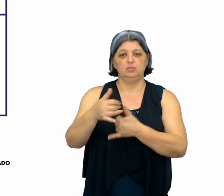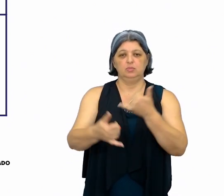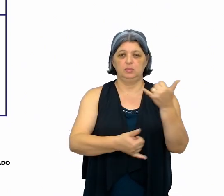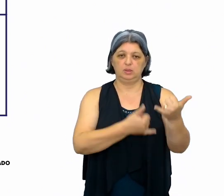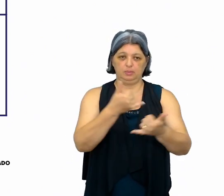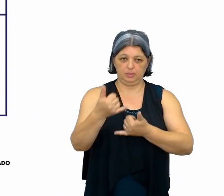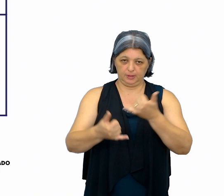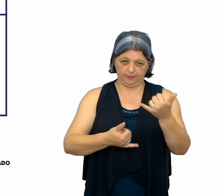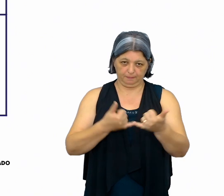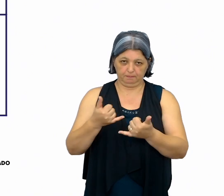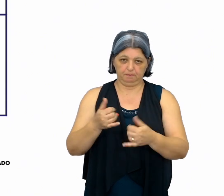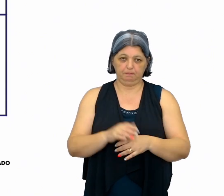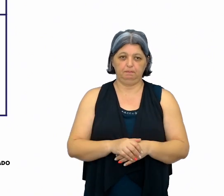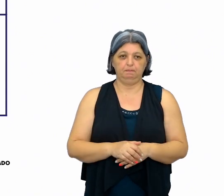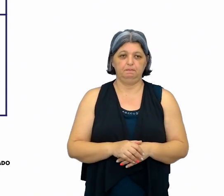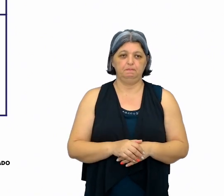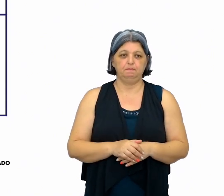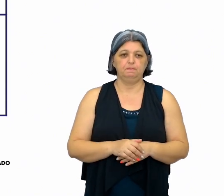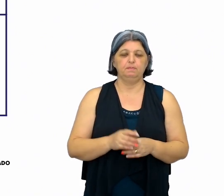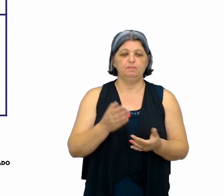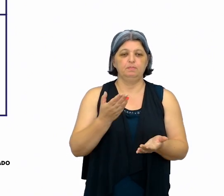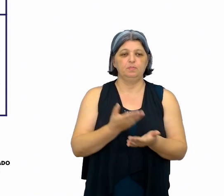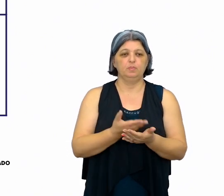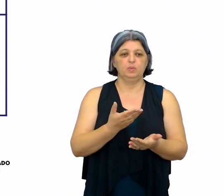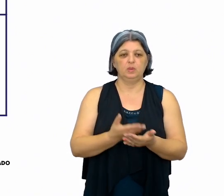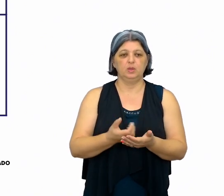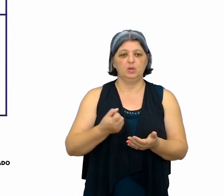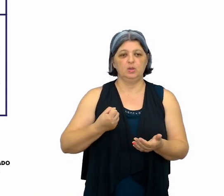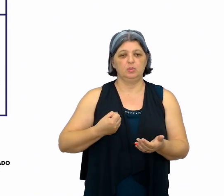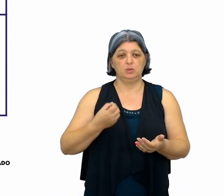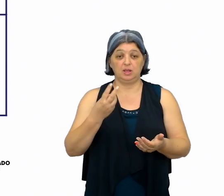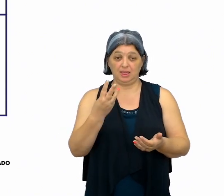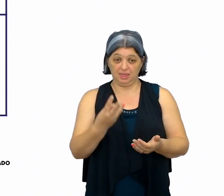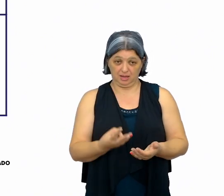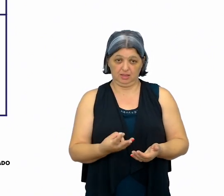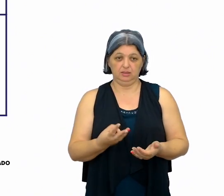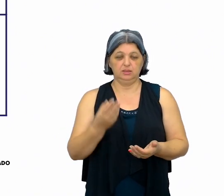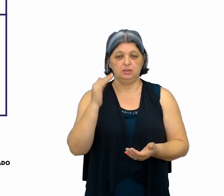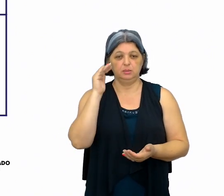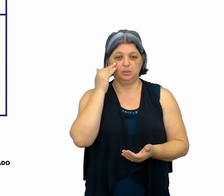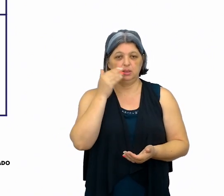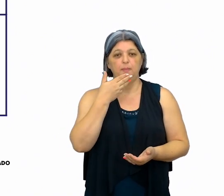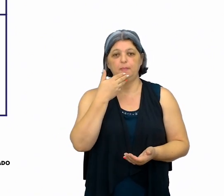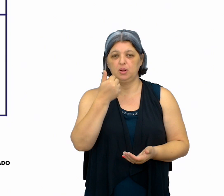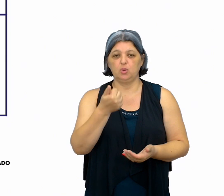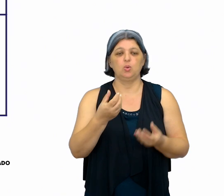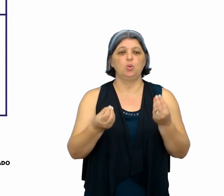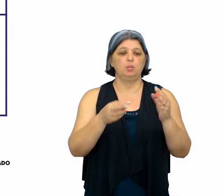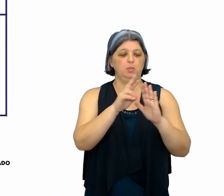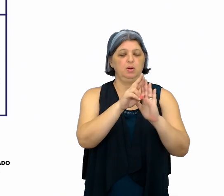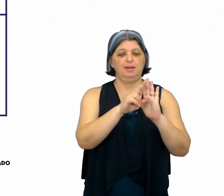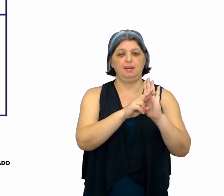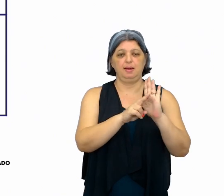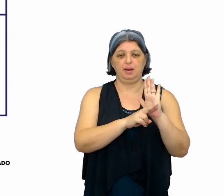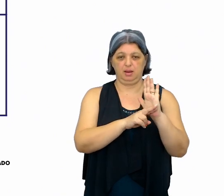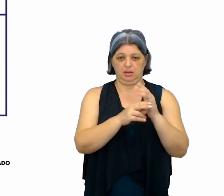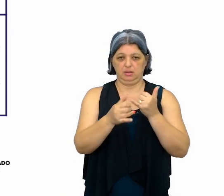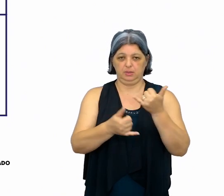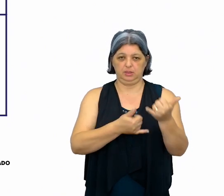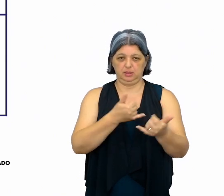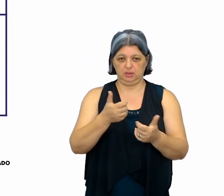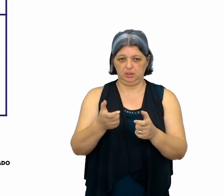jogos. Sobre a aula 3, nós vamos compreender melhor as regras desse jogo. Muito bem.